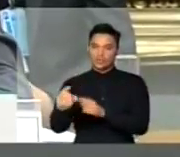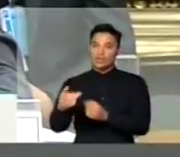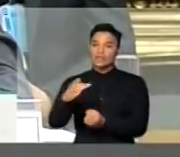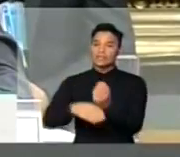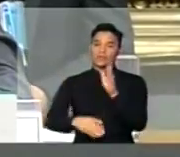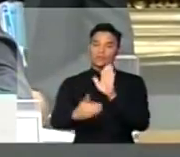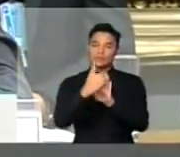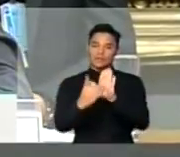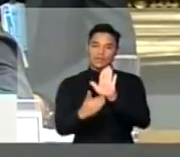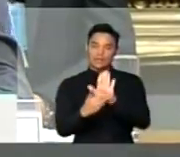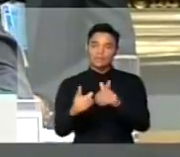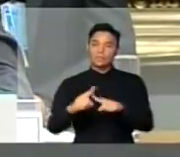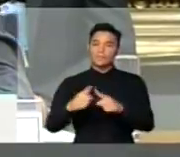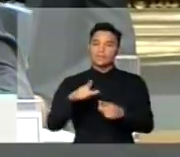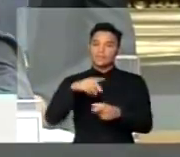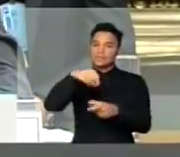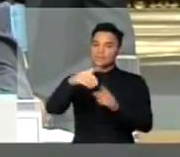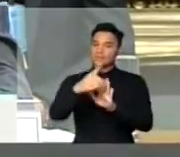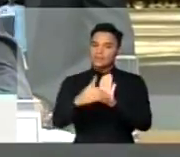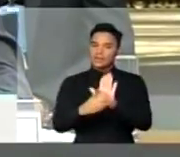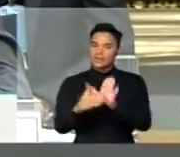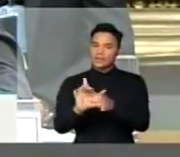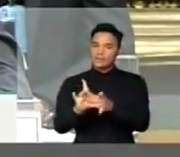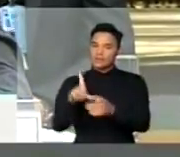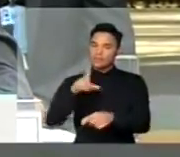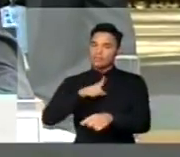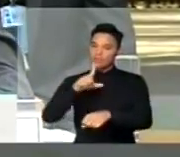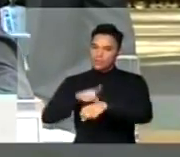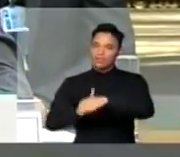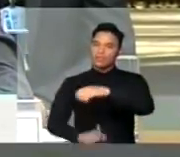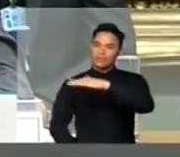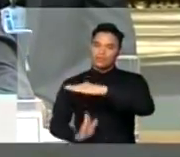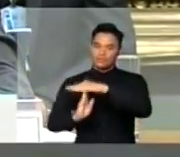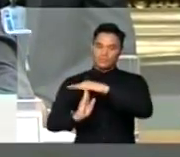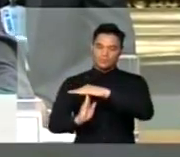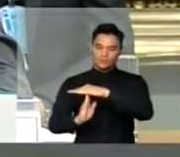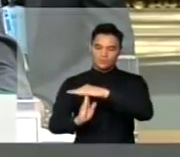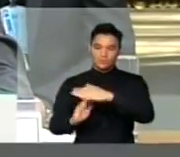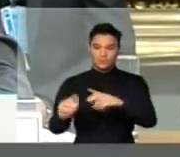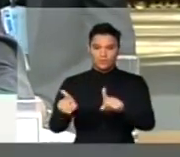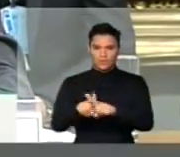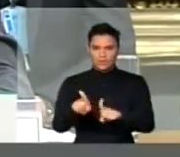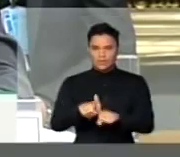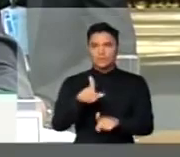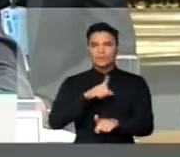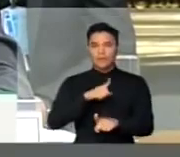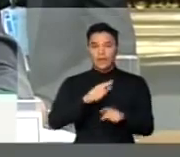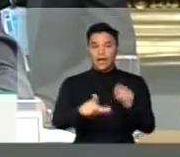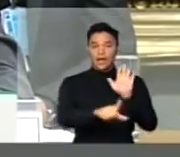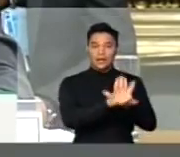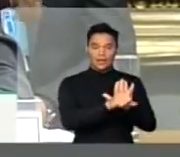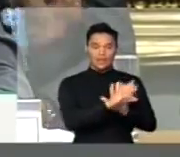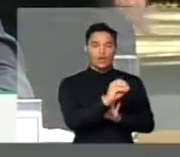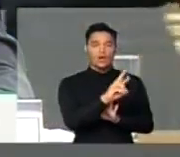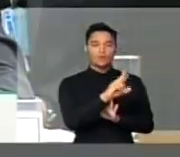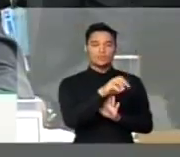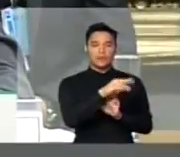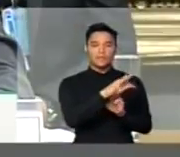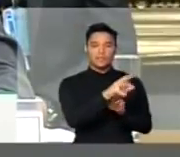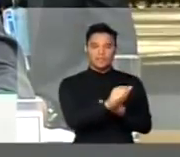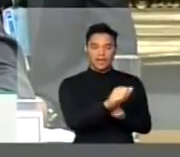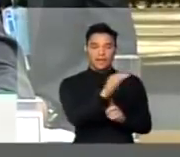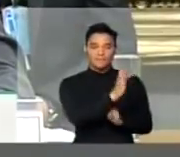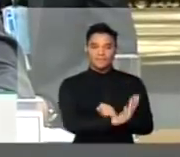limites. No entanto, salvo o melhor juízo, somente a Lei Orçamentária Federal tem uma condição